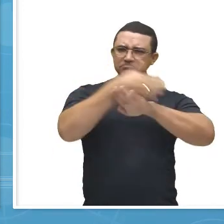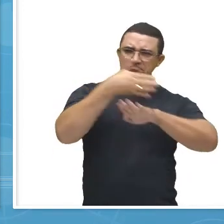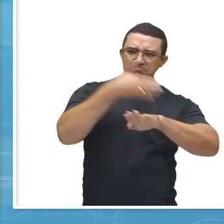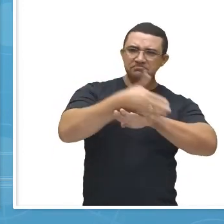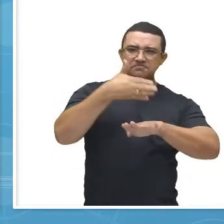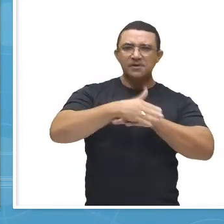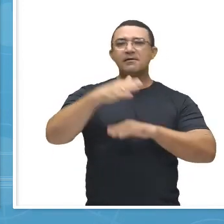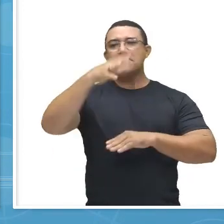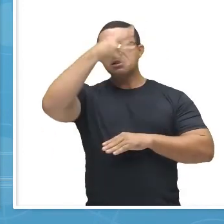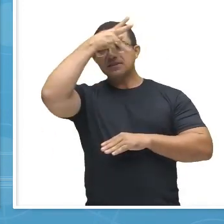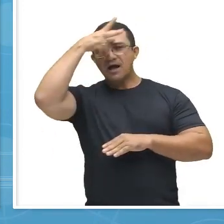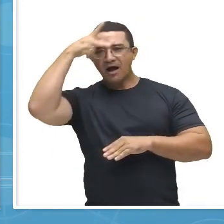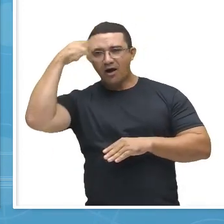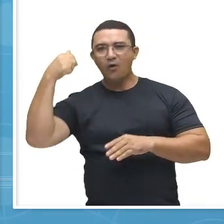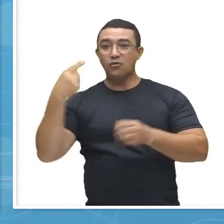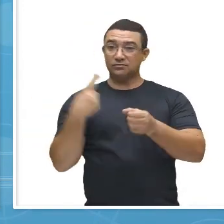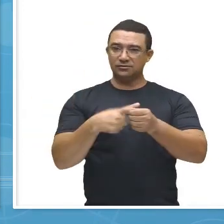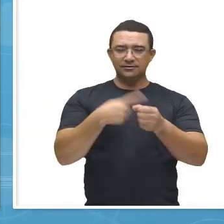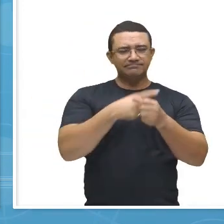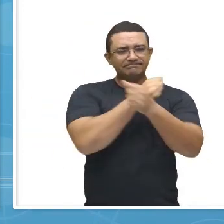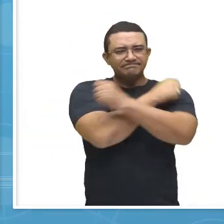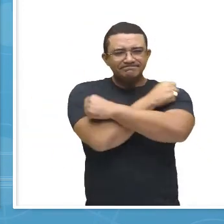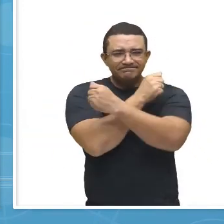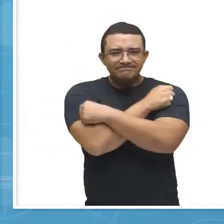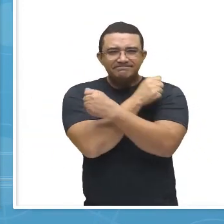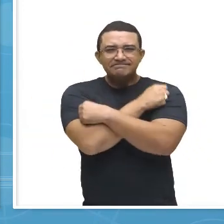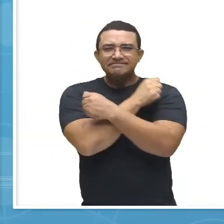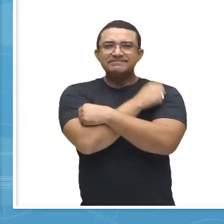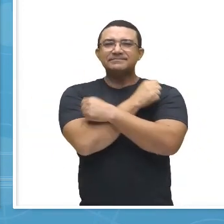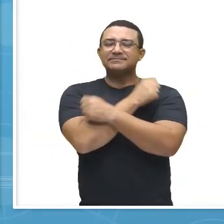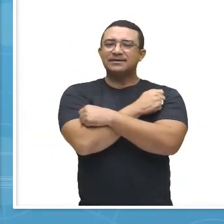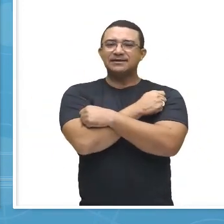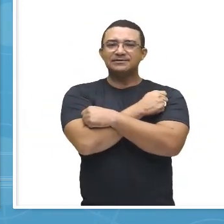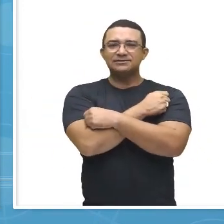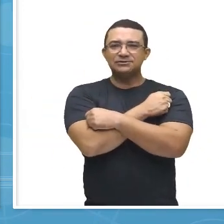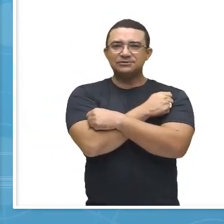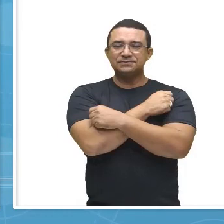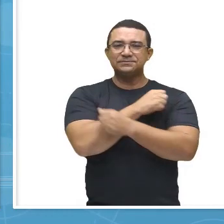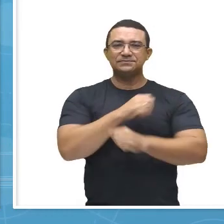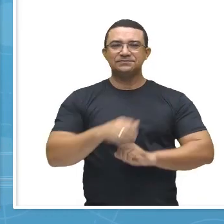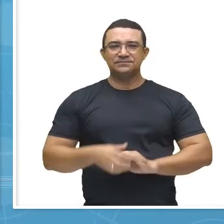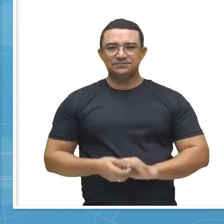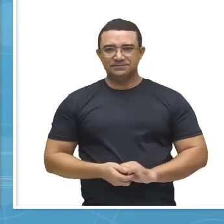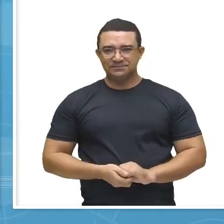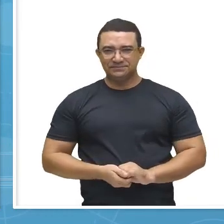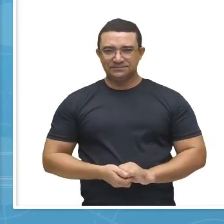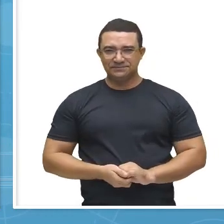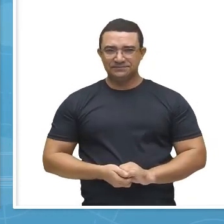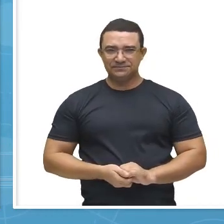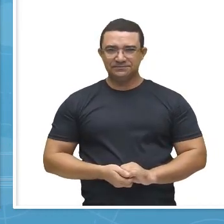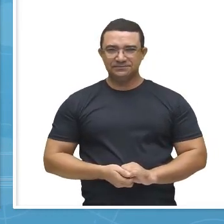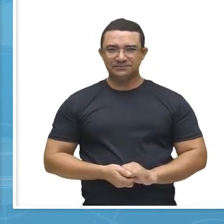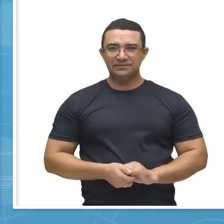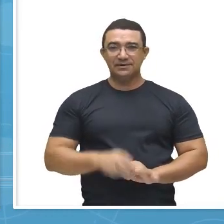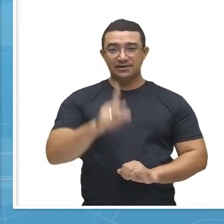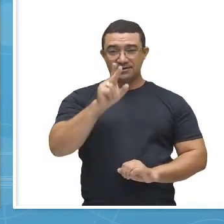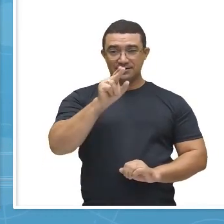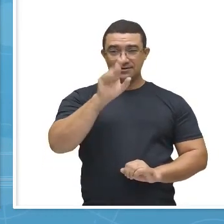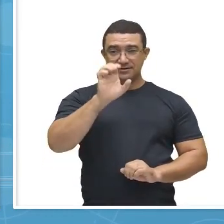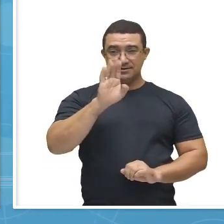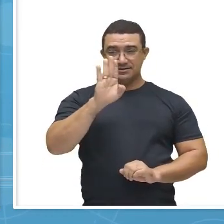quanto do interior. Dá um grande abraço a... Vamos lá, então. Dá um grande abraço a